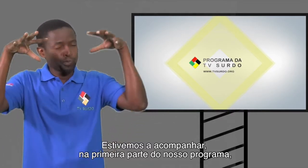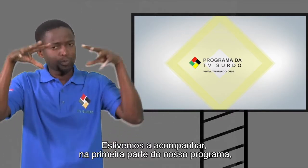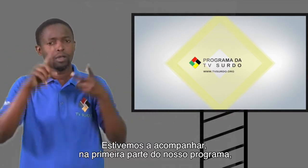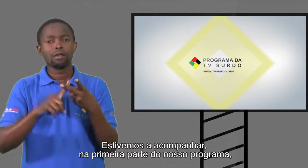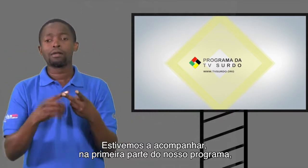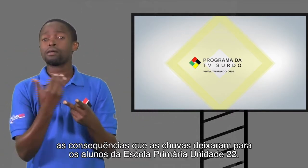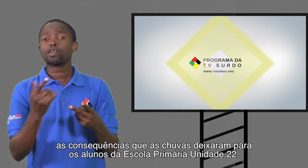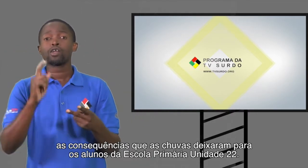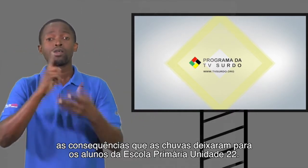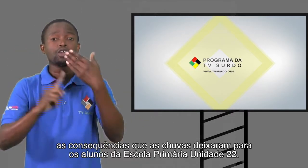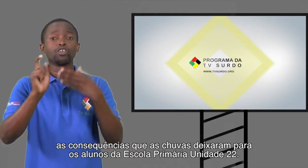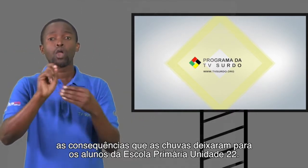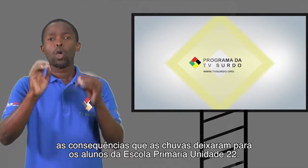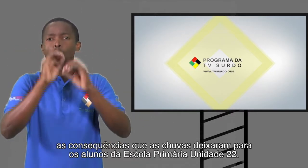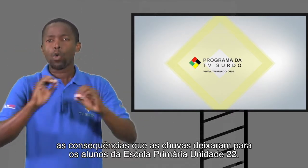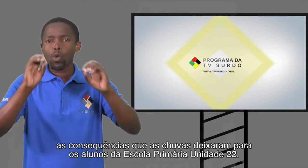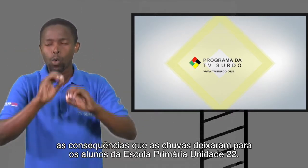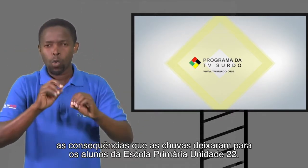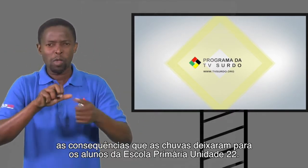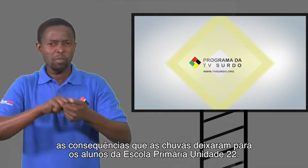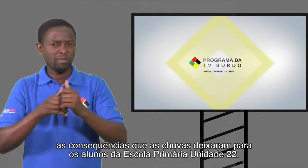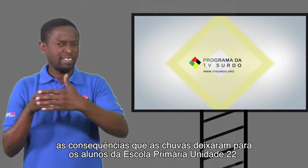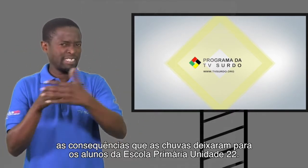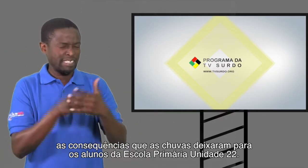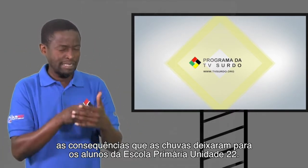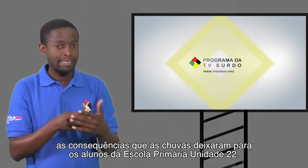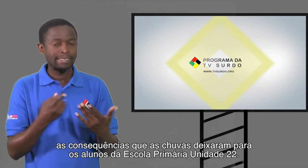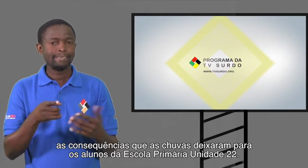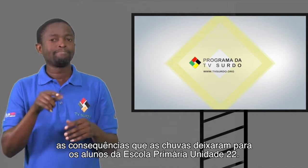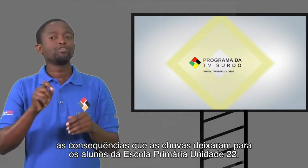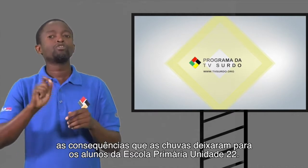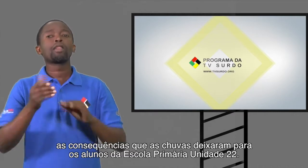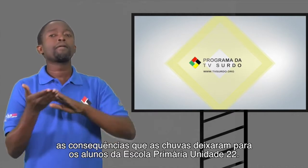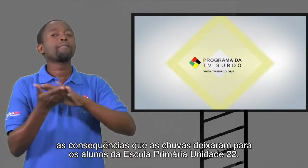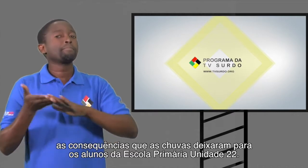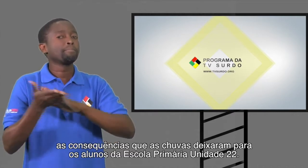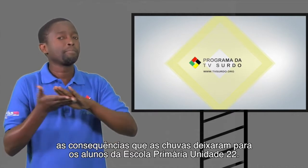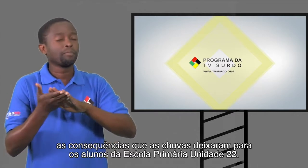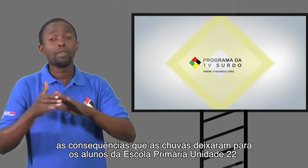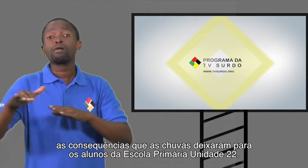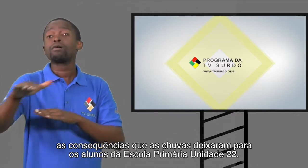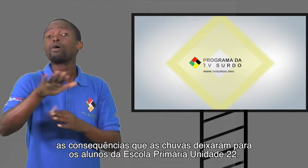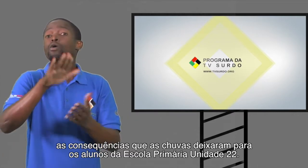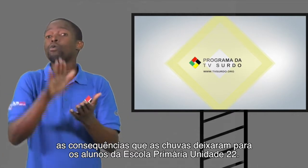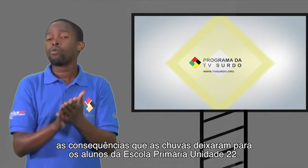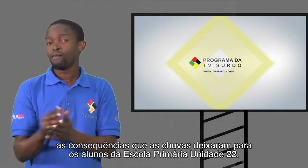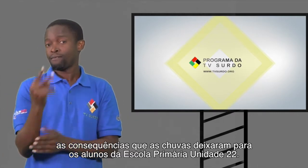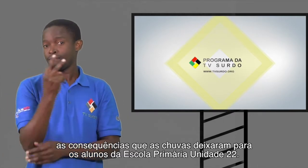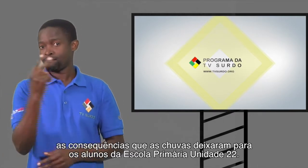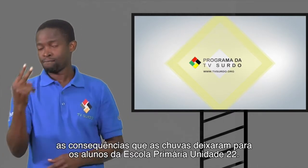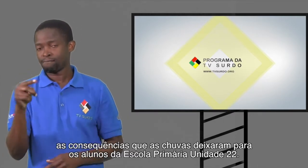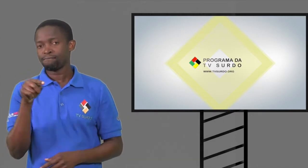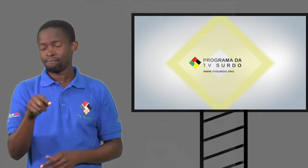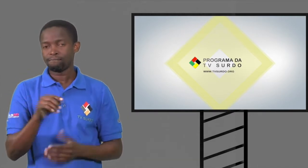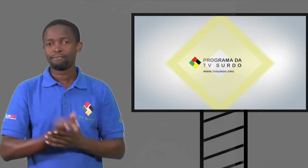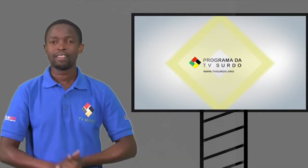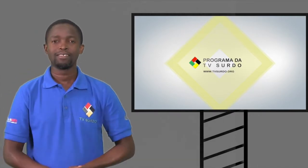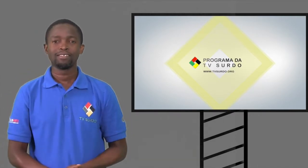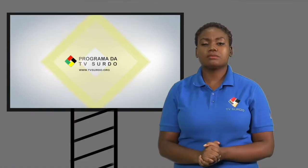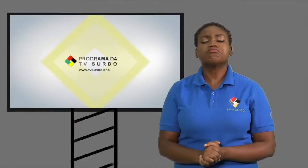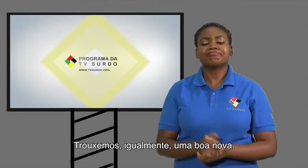programa as consequências que as chuvas deixaram para os alunos da Escola Primária Unidade 22.